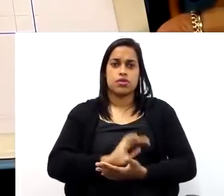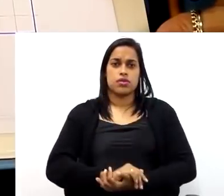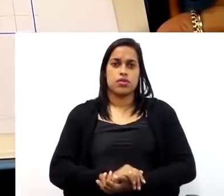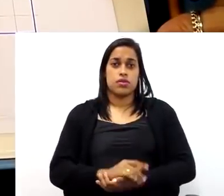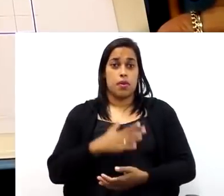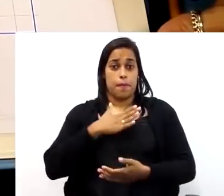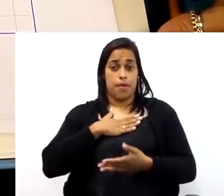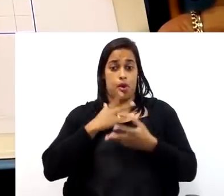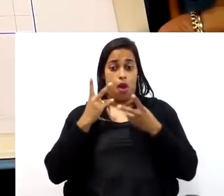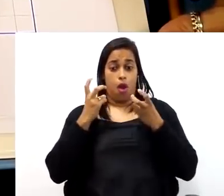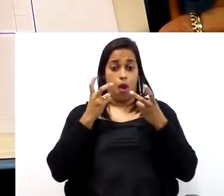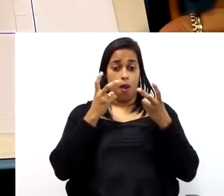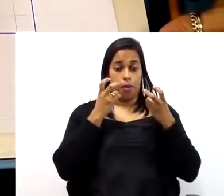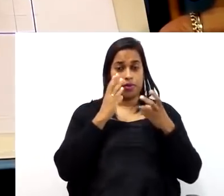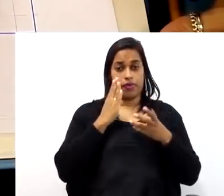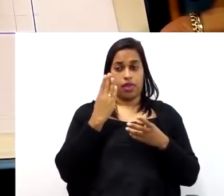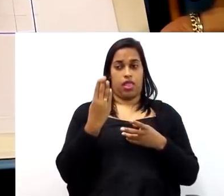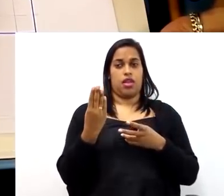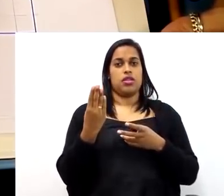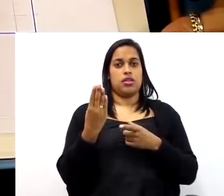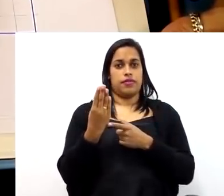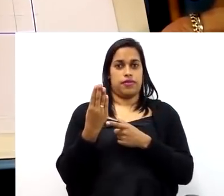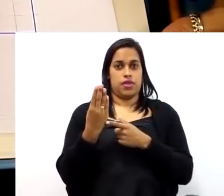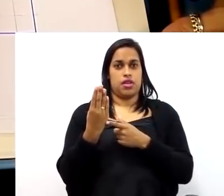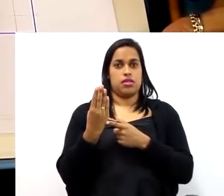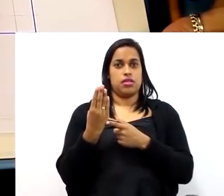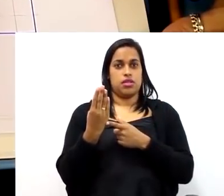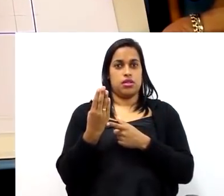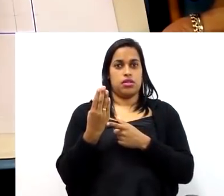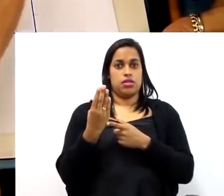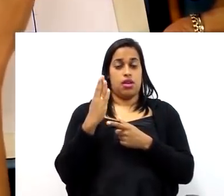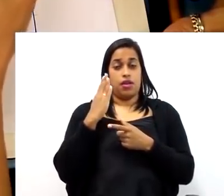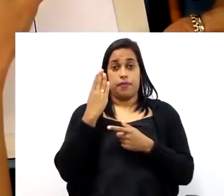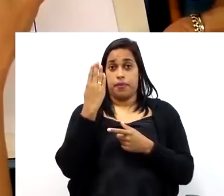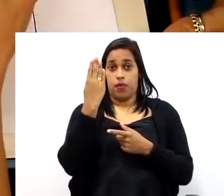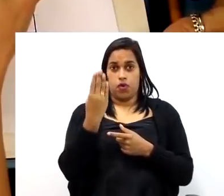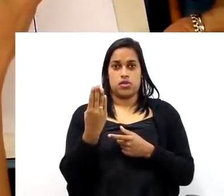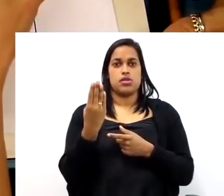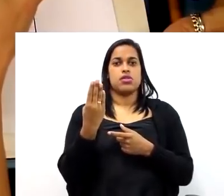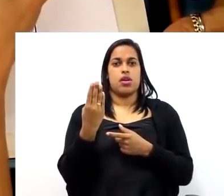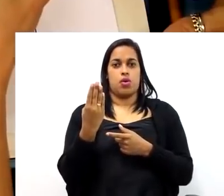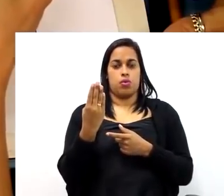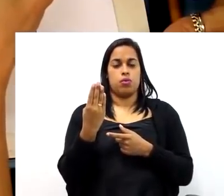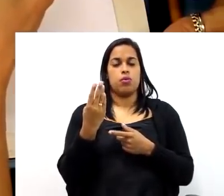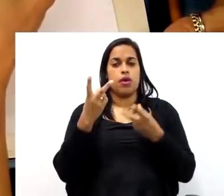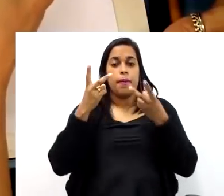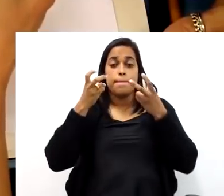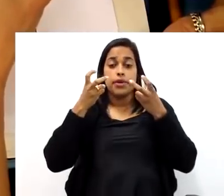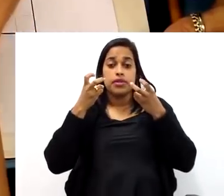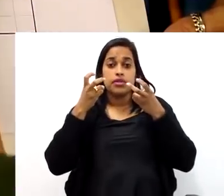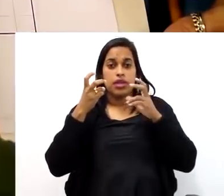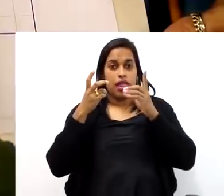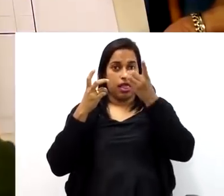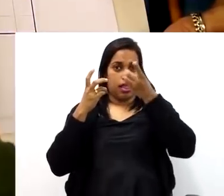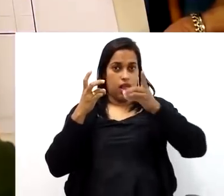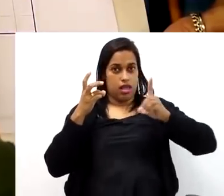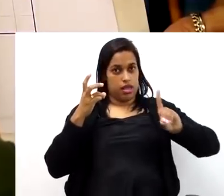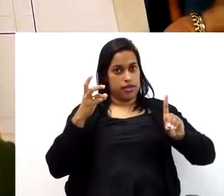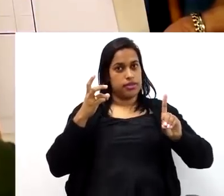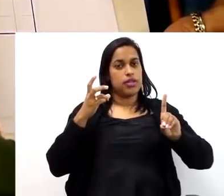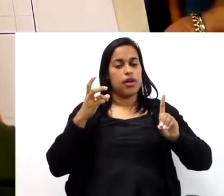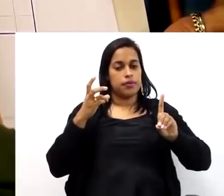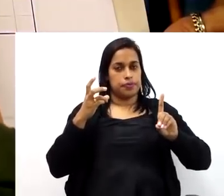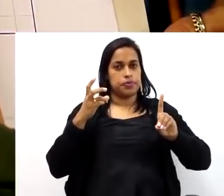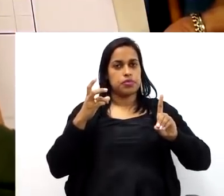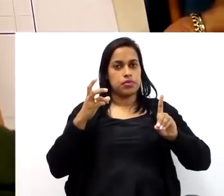Meu observador está aqui de frente, essa é a minha posição frontal, essa é a minha posição lateral direito e